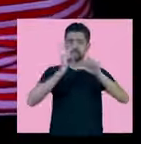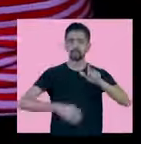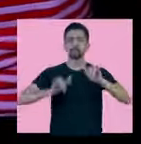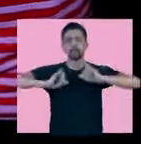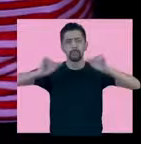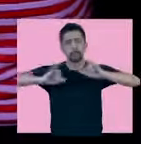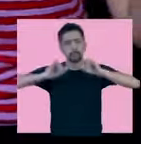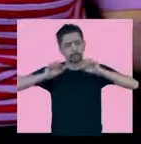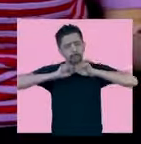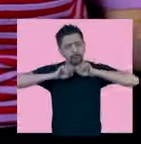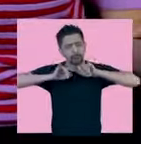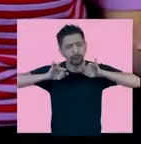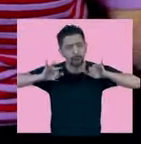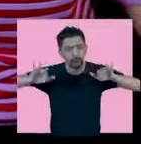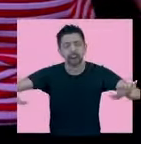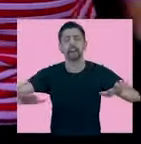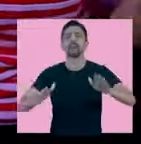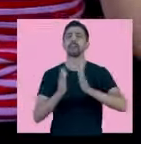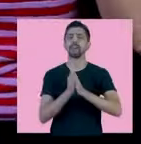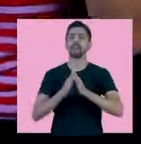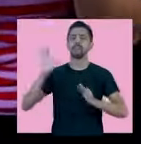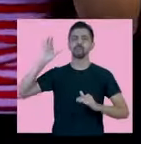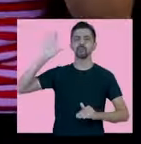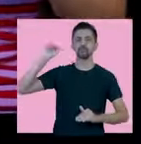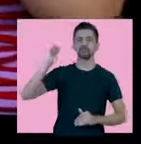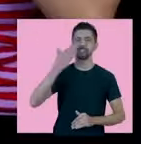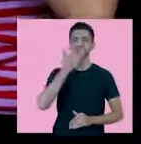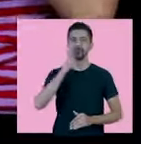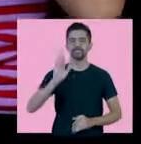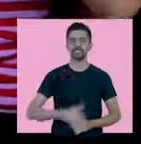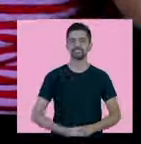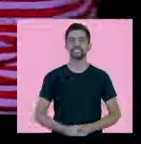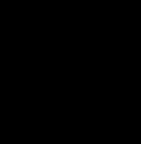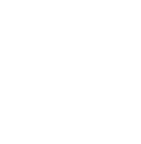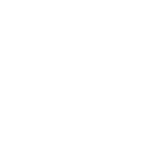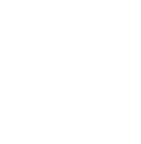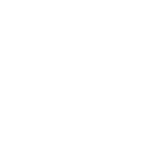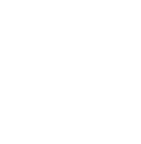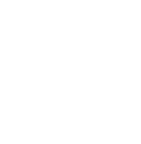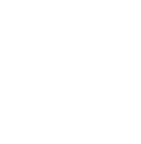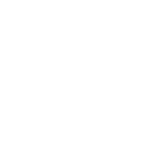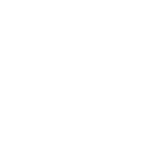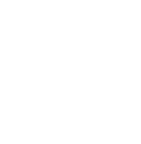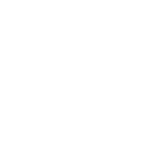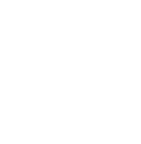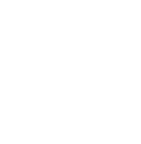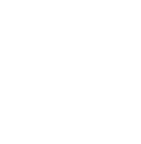número de pessoas possível essas informações e até a próxima!